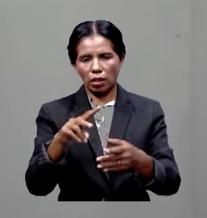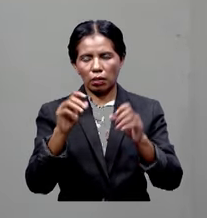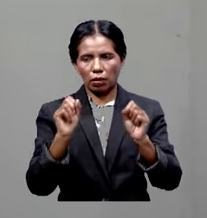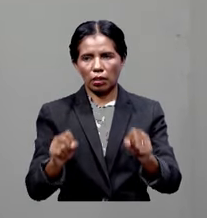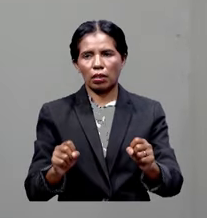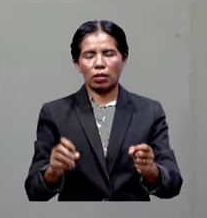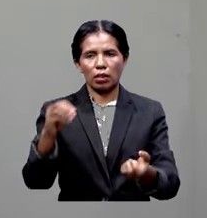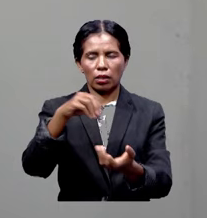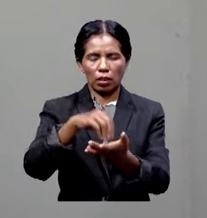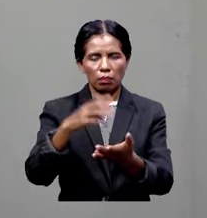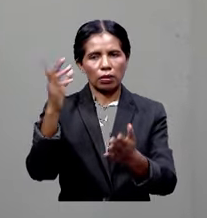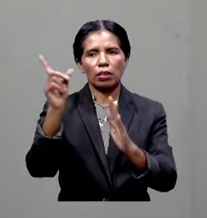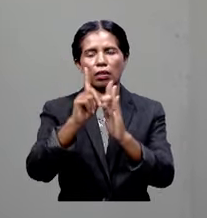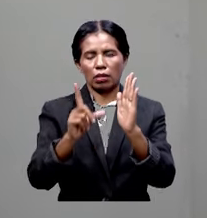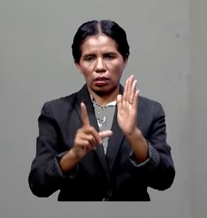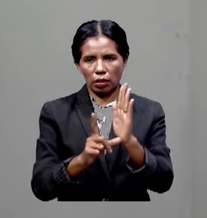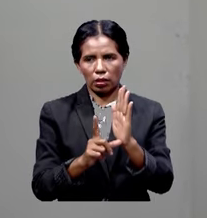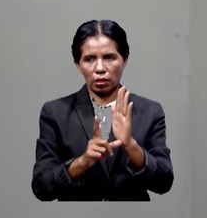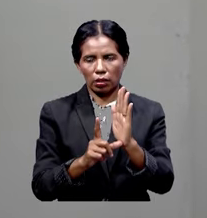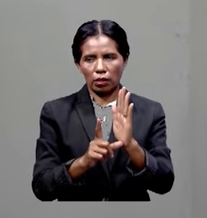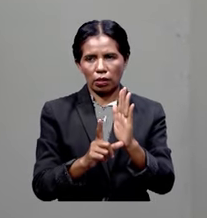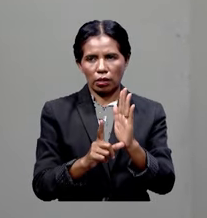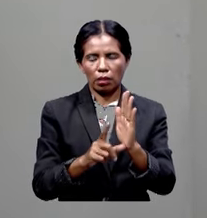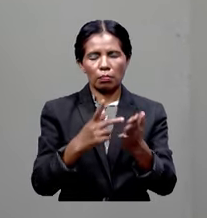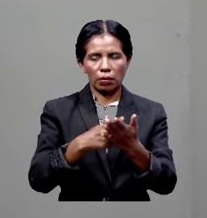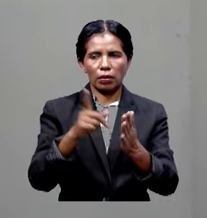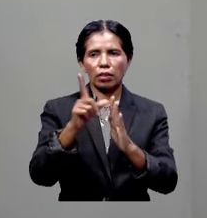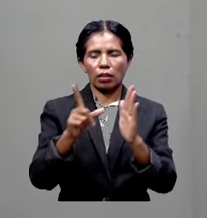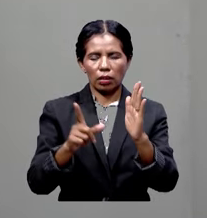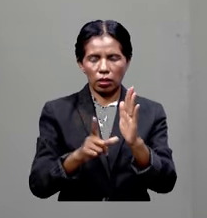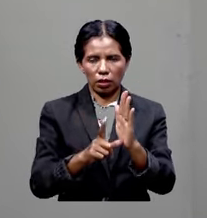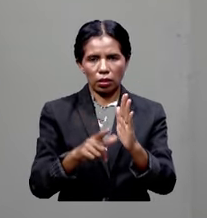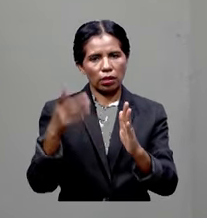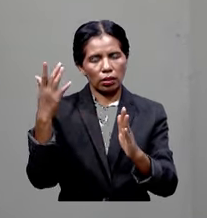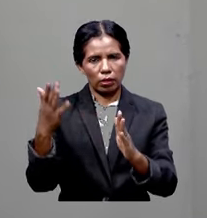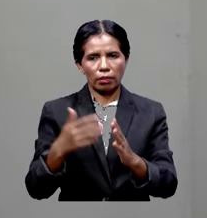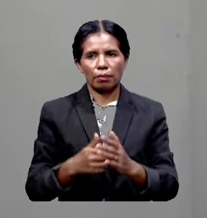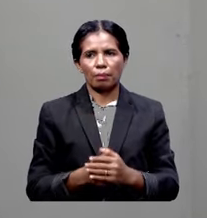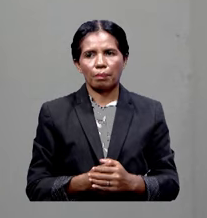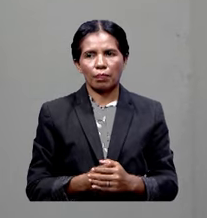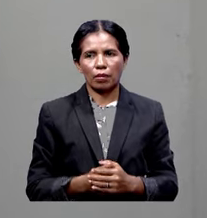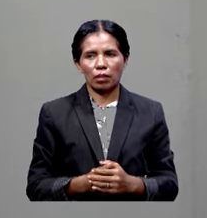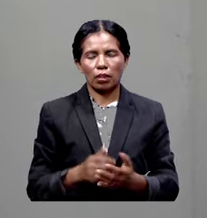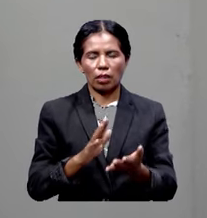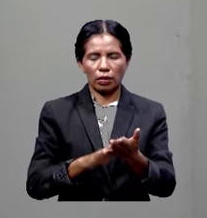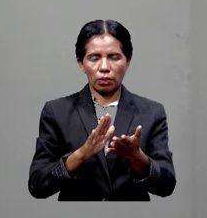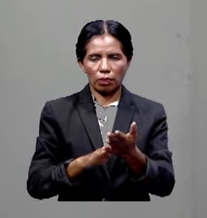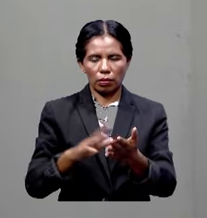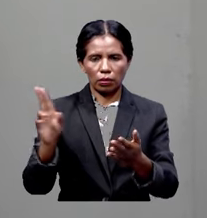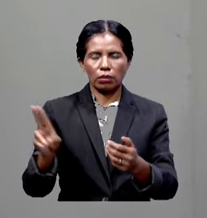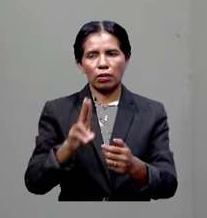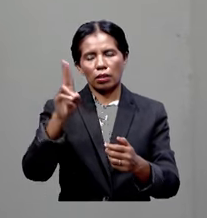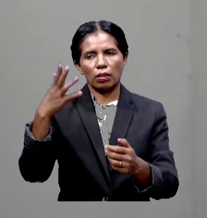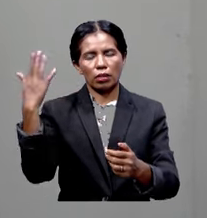bele prevê mos i ha lei proposta de lei base ensino lei base ensino superior nebe agora